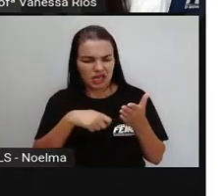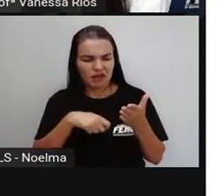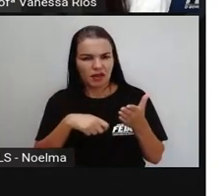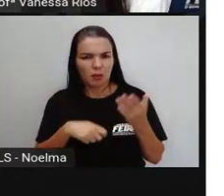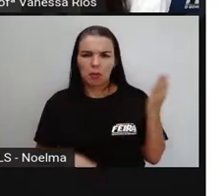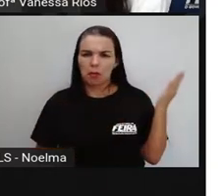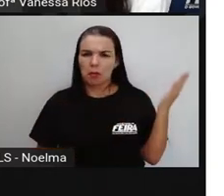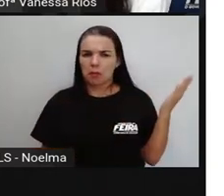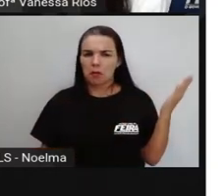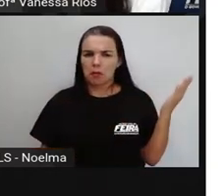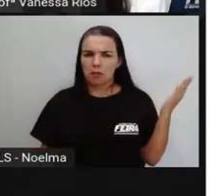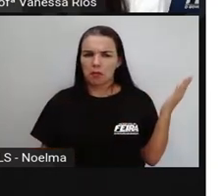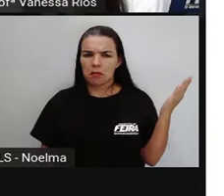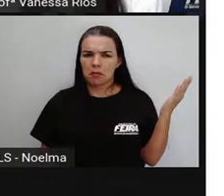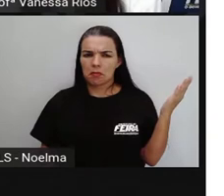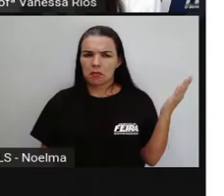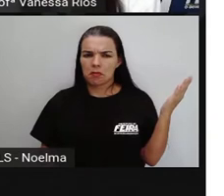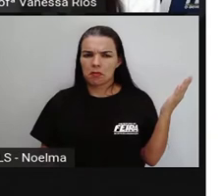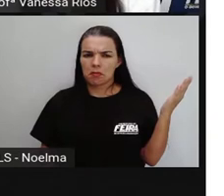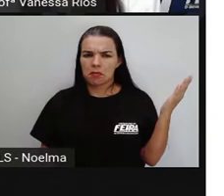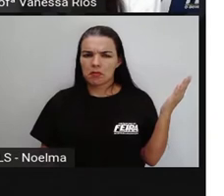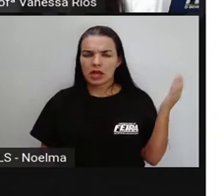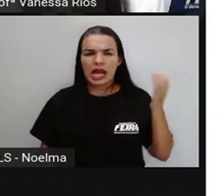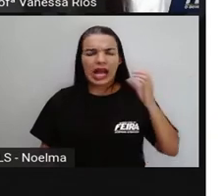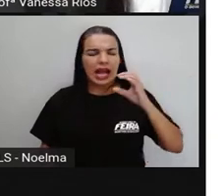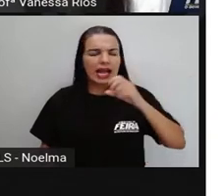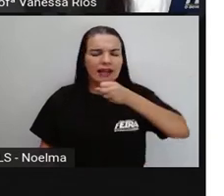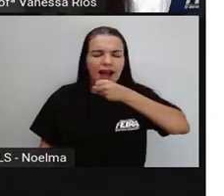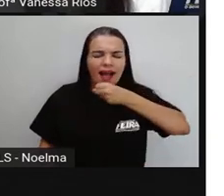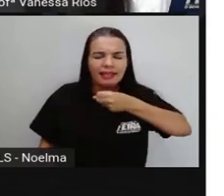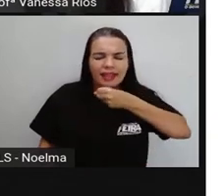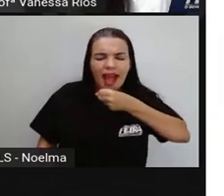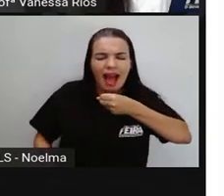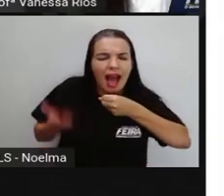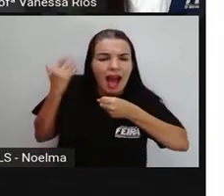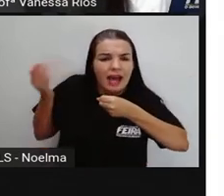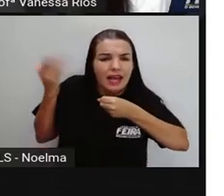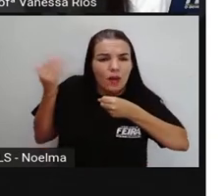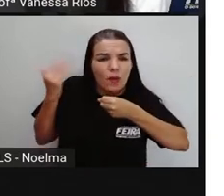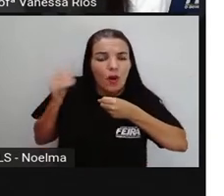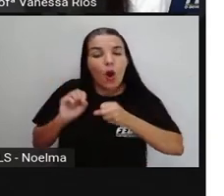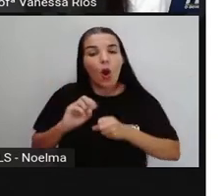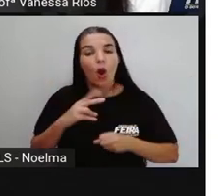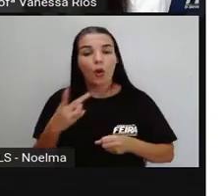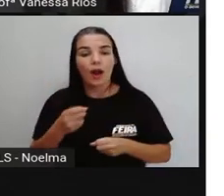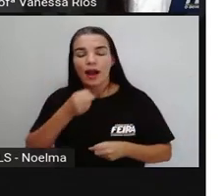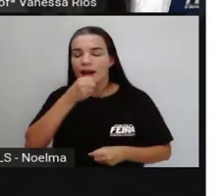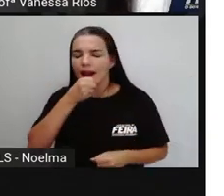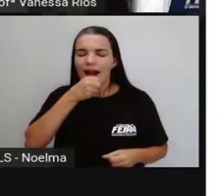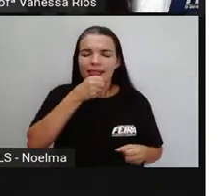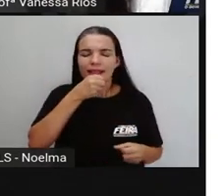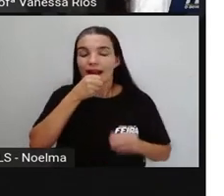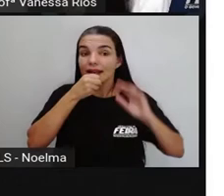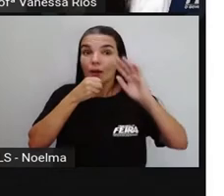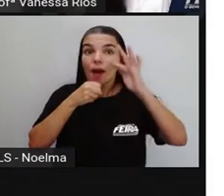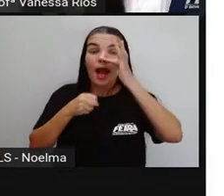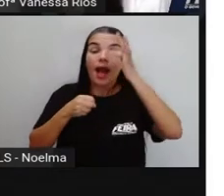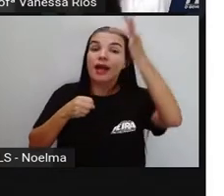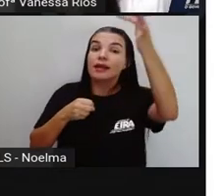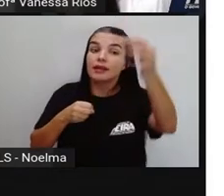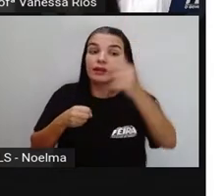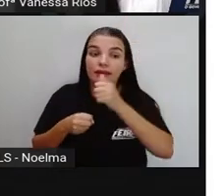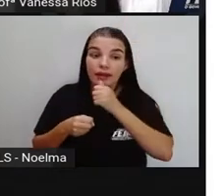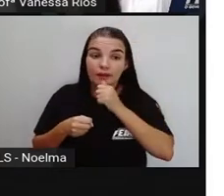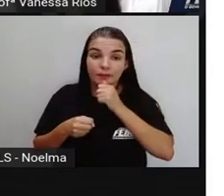Cantaram ou cantarão? A Pró utilizou aí a finalização correta? O AM ou deveria